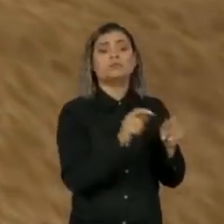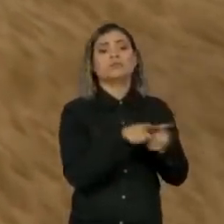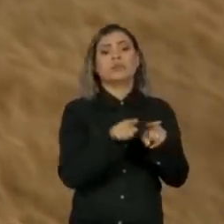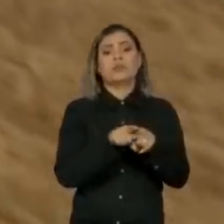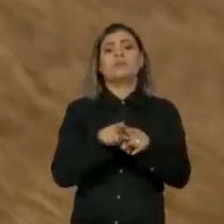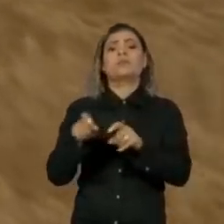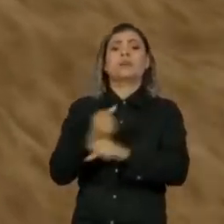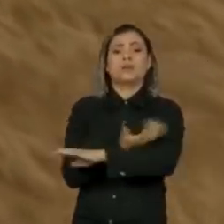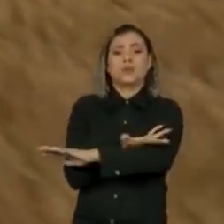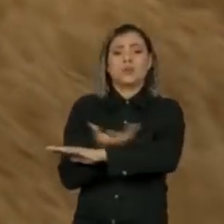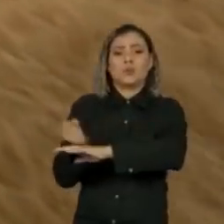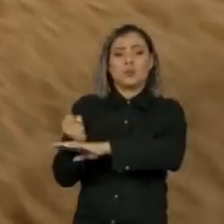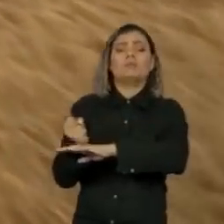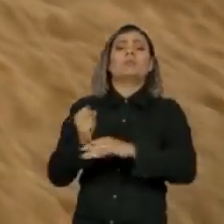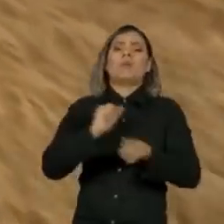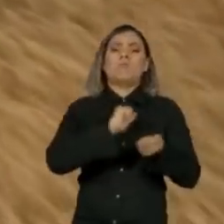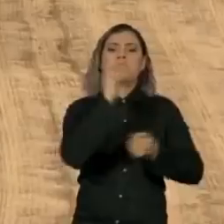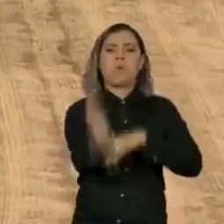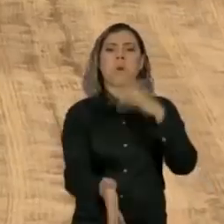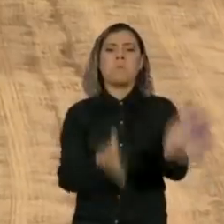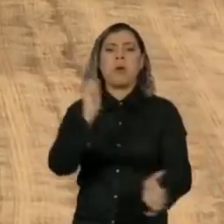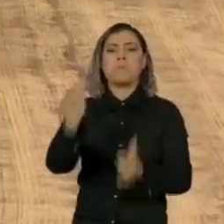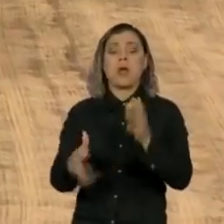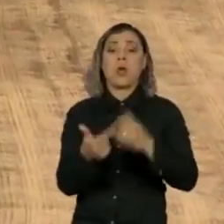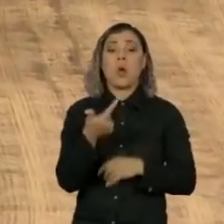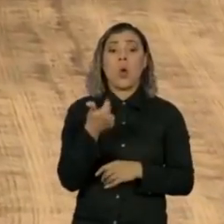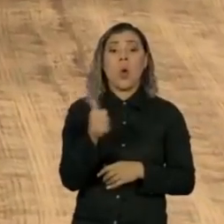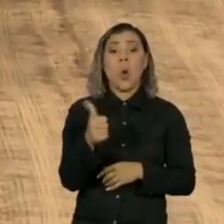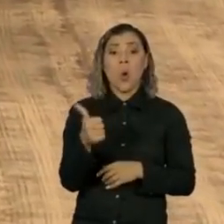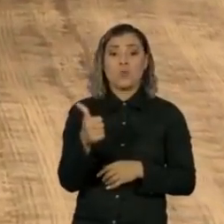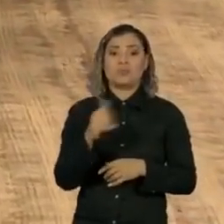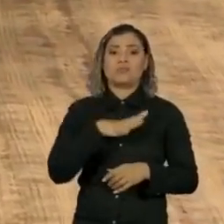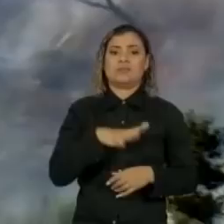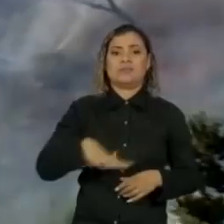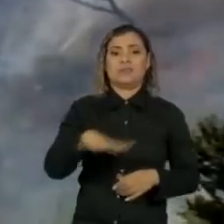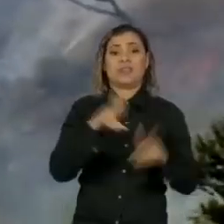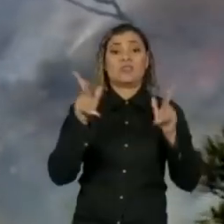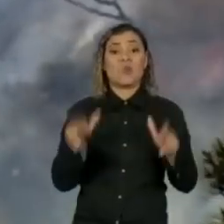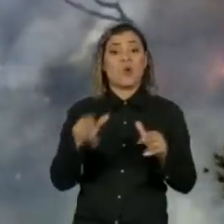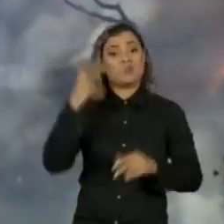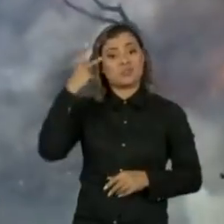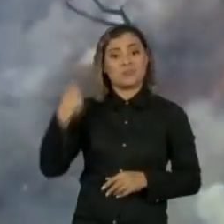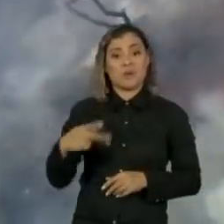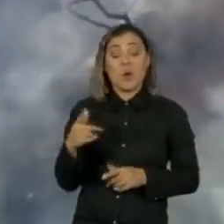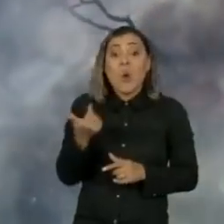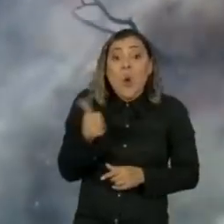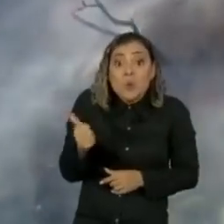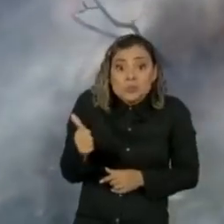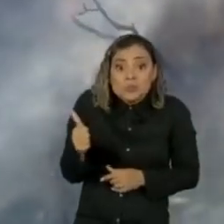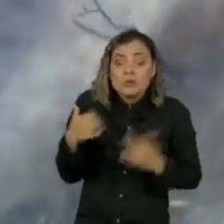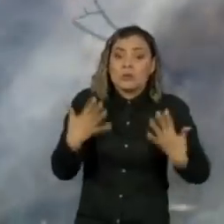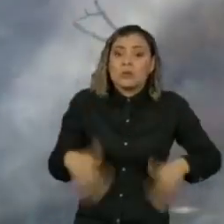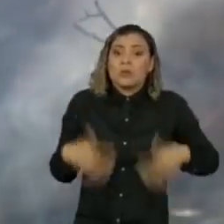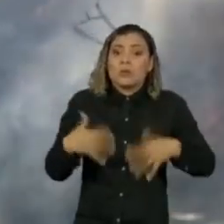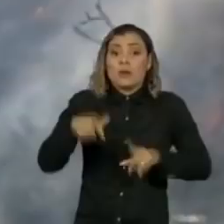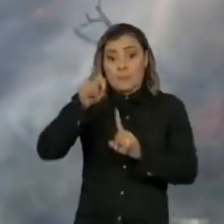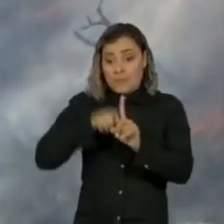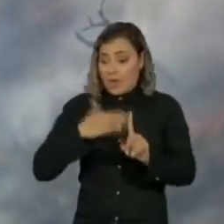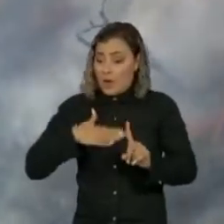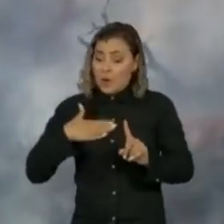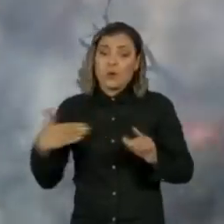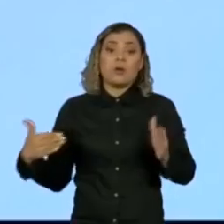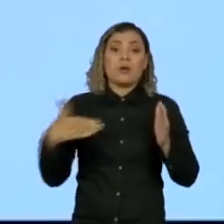Cerrado atingiram uma área equivalente a 11 cidades de São Paulo. Entre agosto de 2018 e julho